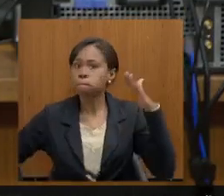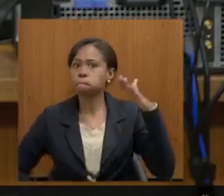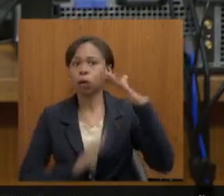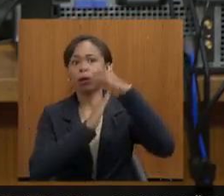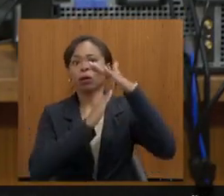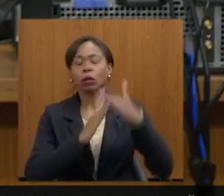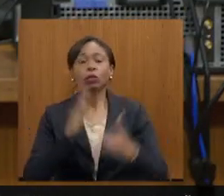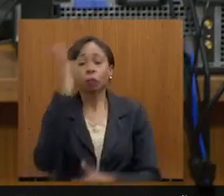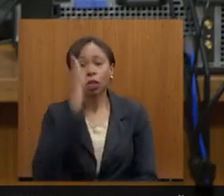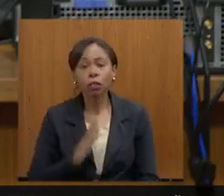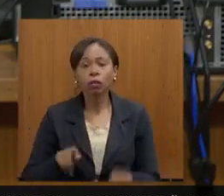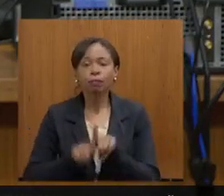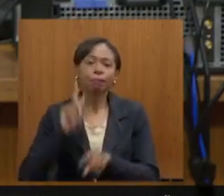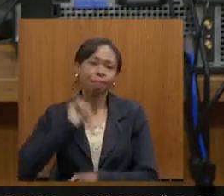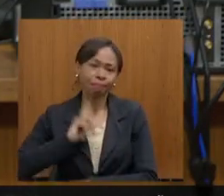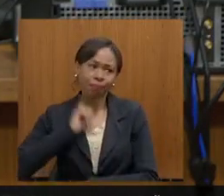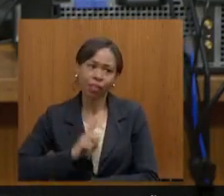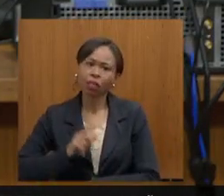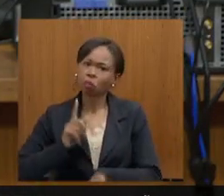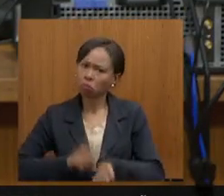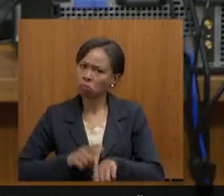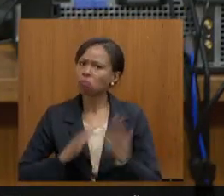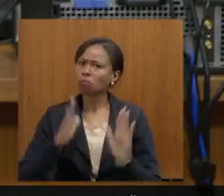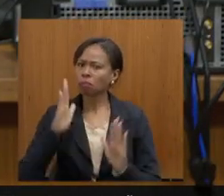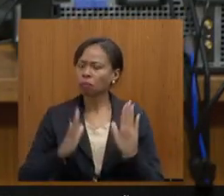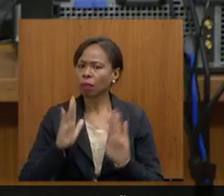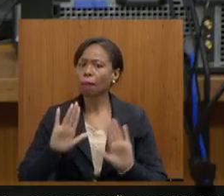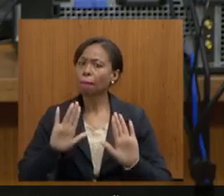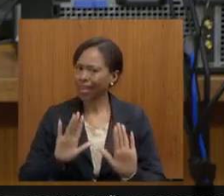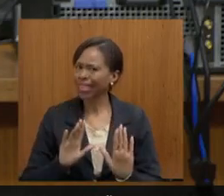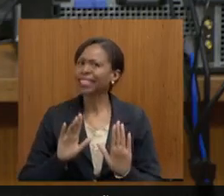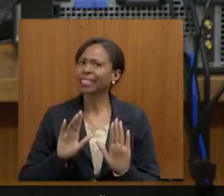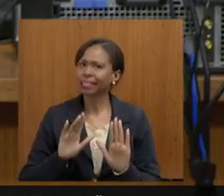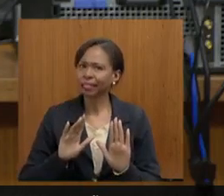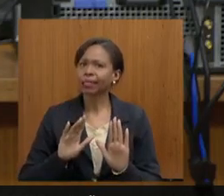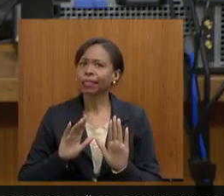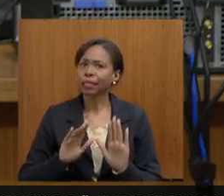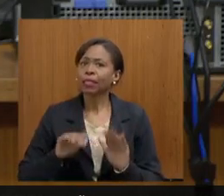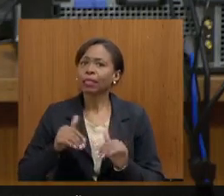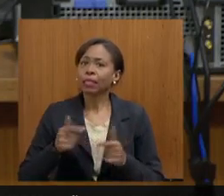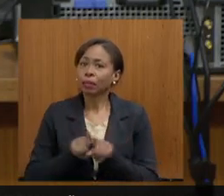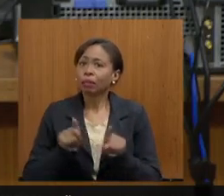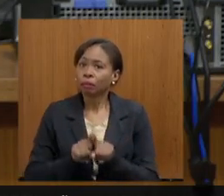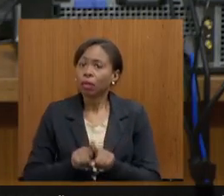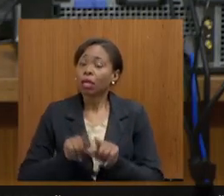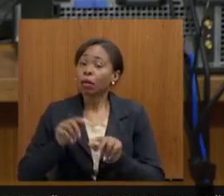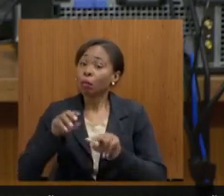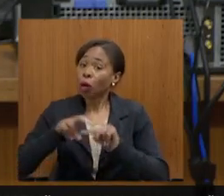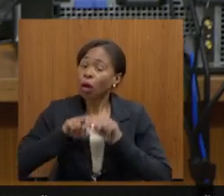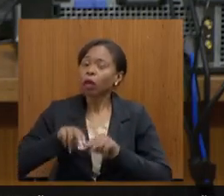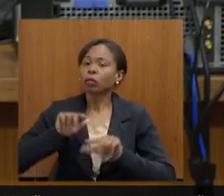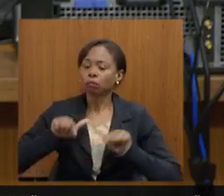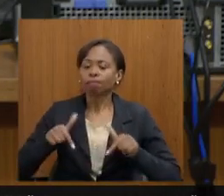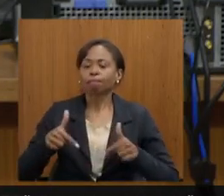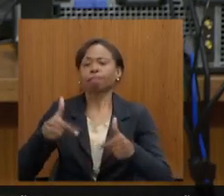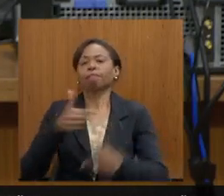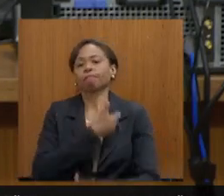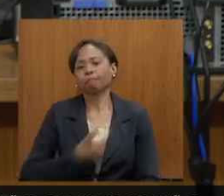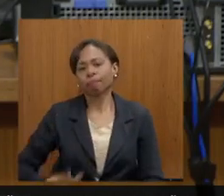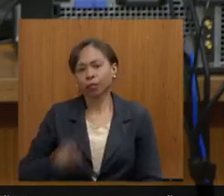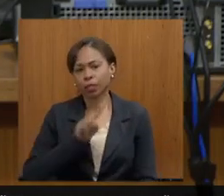ou seja tão vivendo um momento e ainda devemos muito ação coordenada do vereador Romeu Zema atravessa também